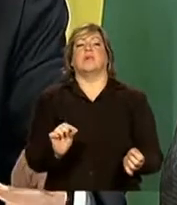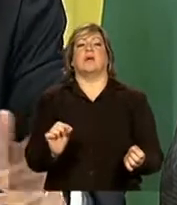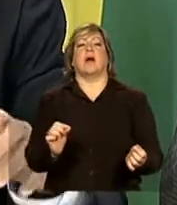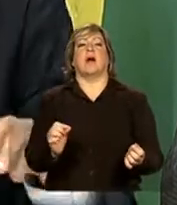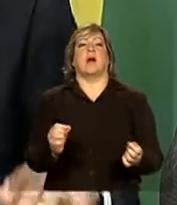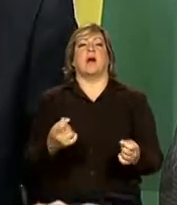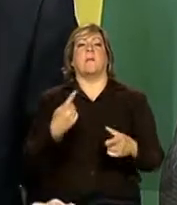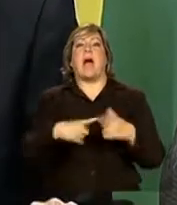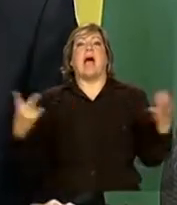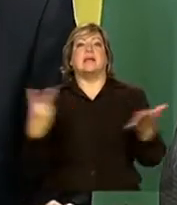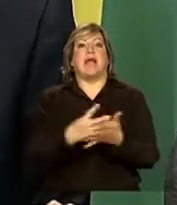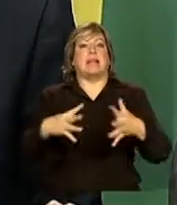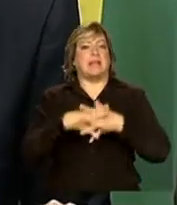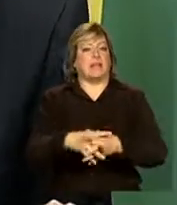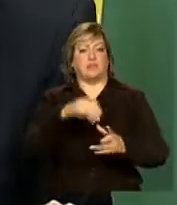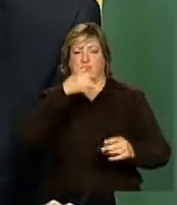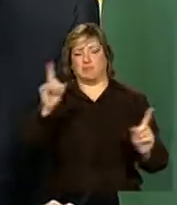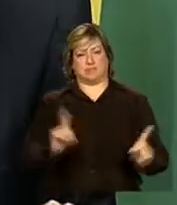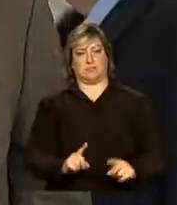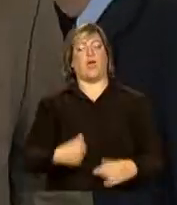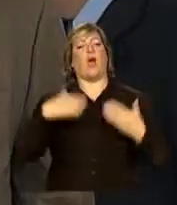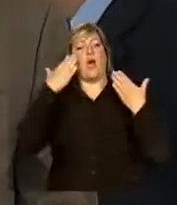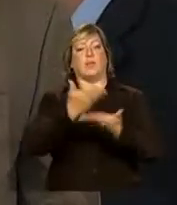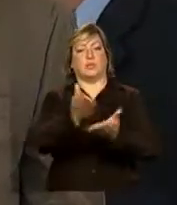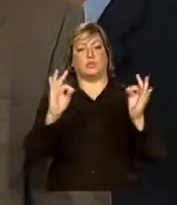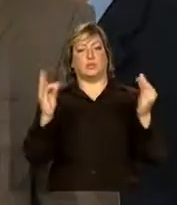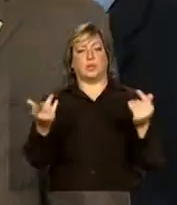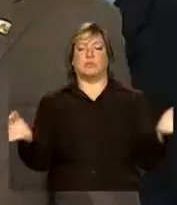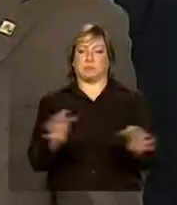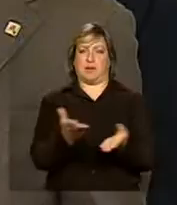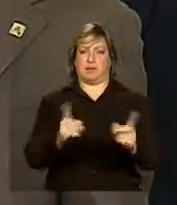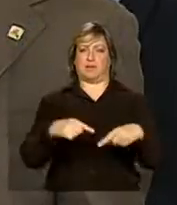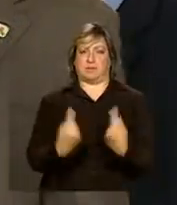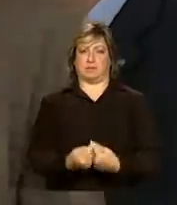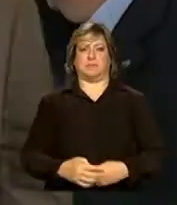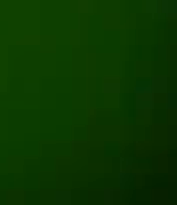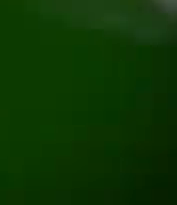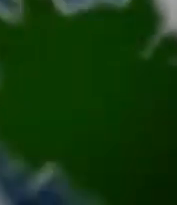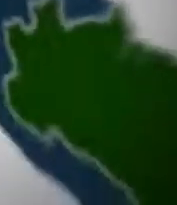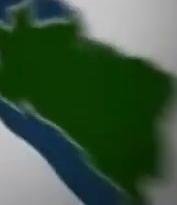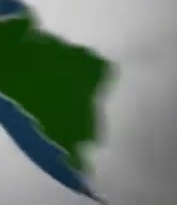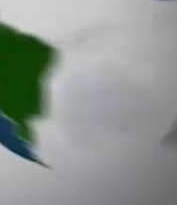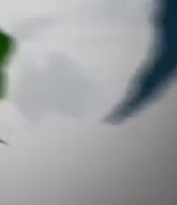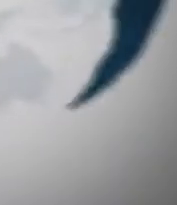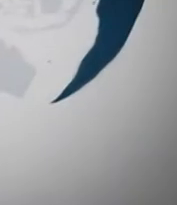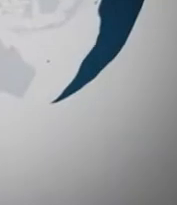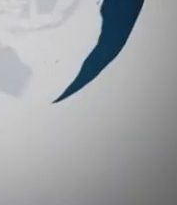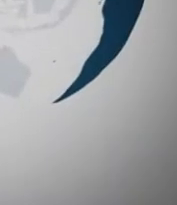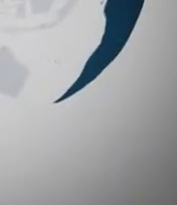ao sistema elétrico brasileiro. Agradecemos a presença de todos e está encerrada a entrevista.